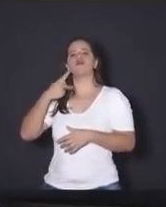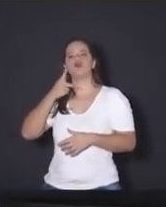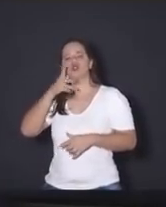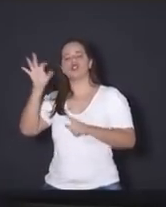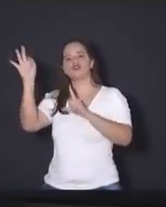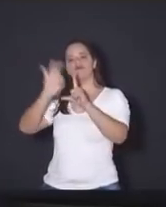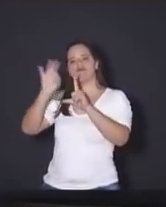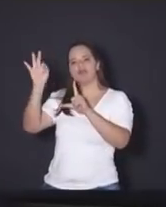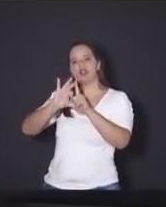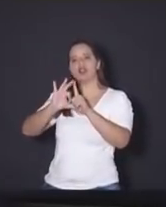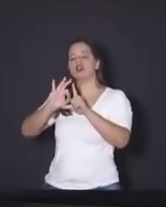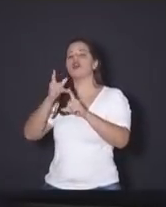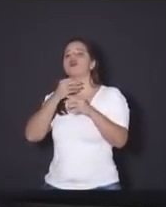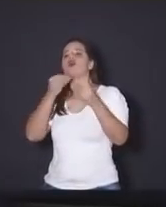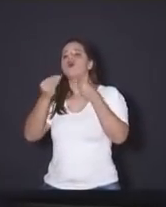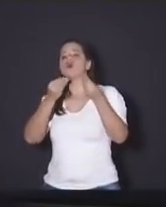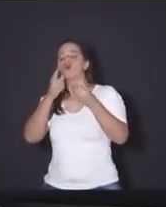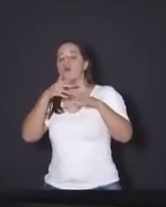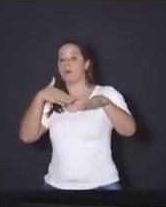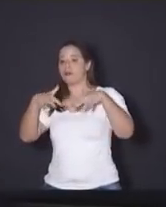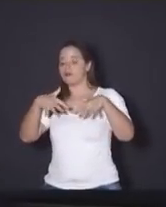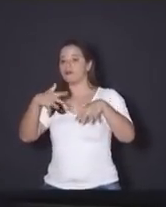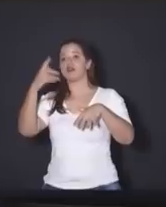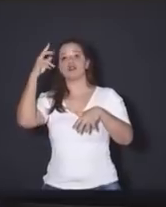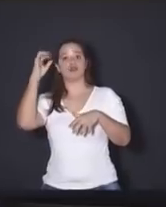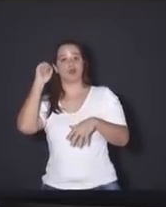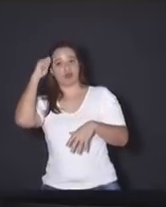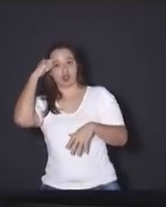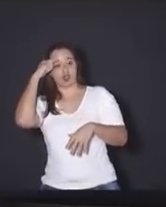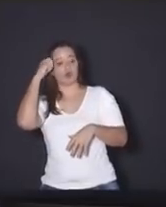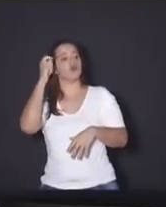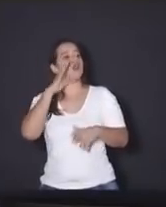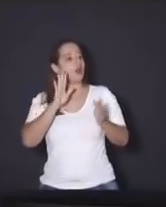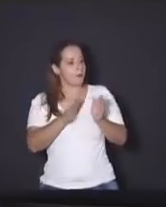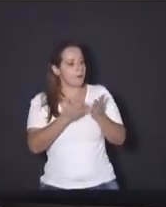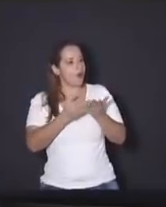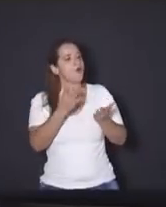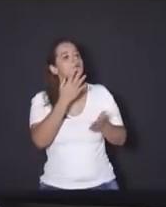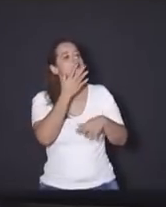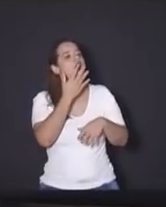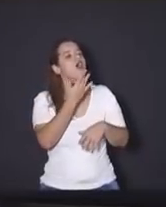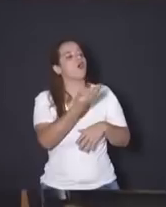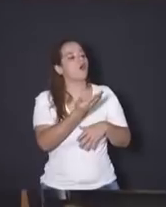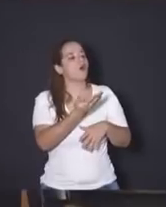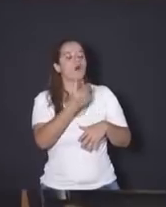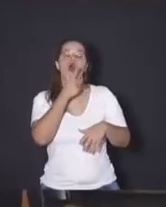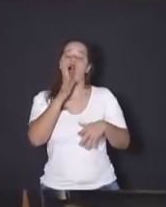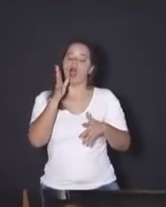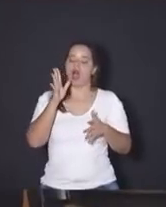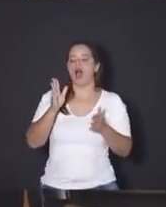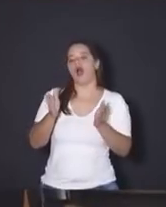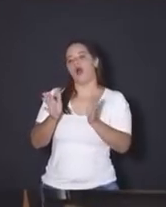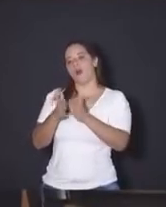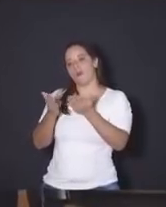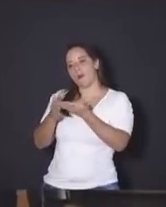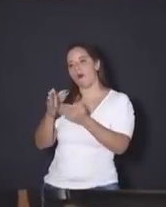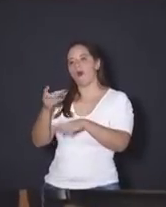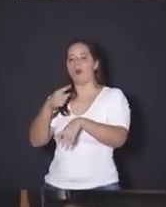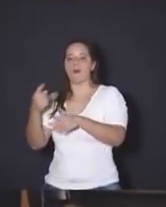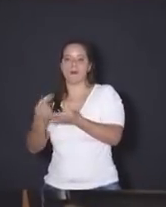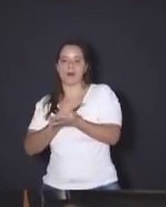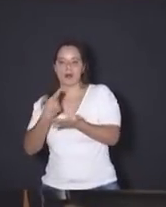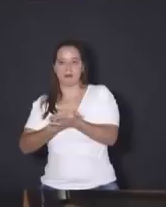foi a discussão do movimento negro que alguém lembrou que a pobreza tem cura e aí perguntar cadê os bancos pobres os brancos pobres foram incluídos